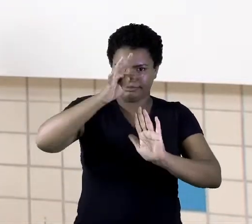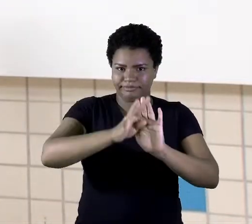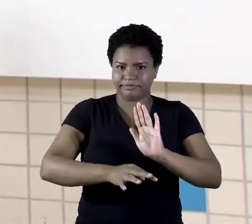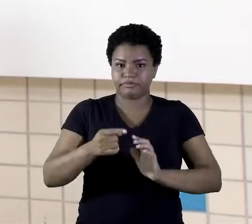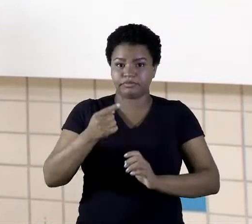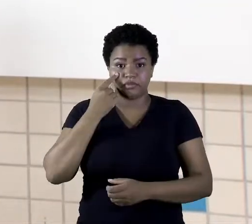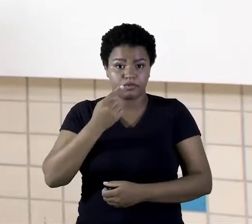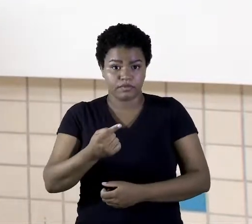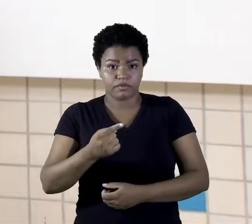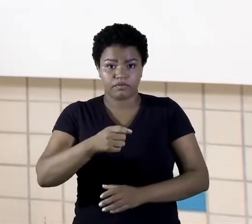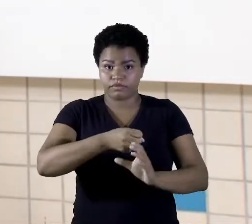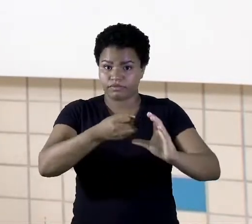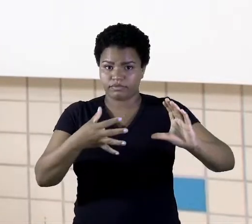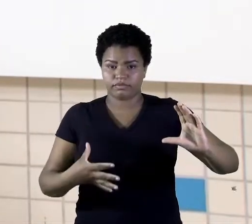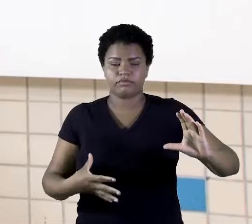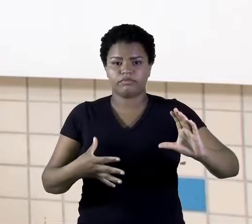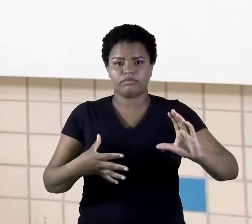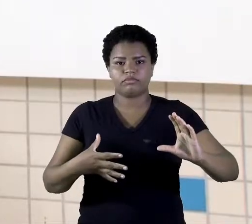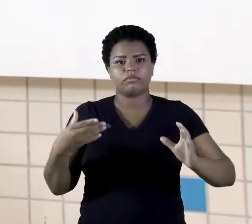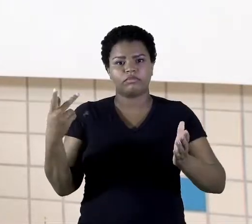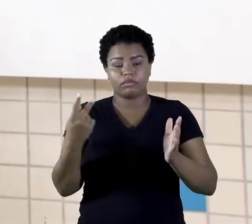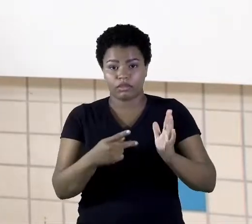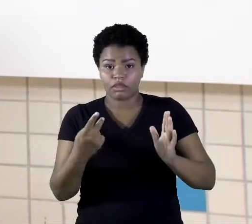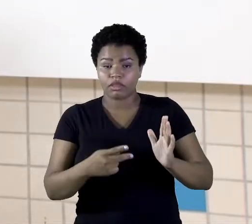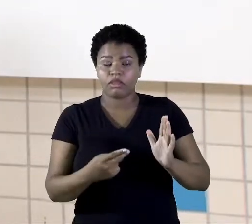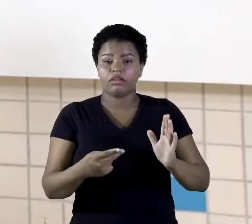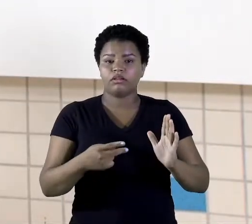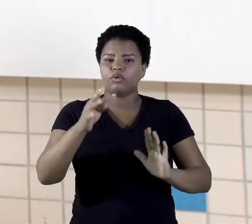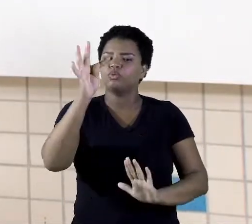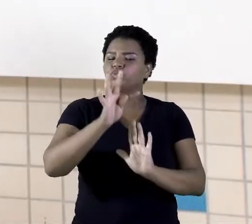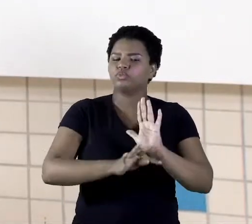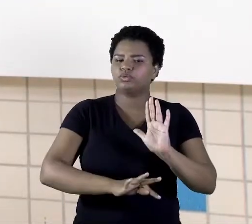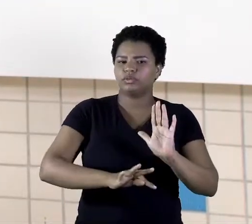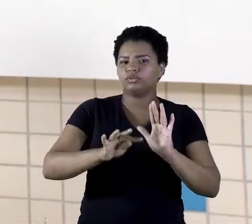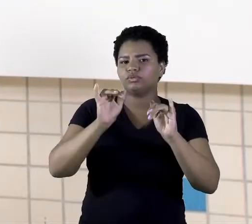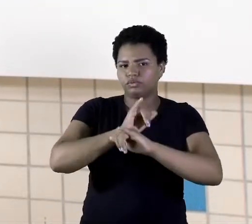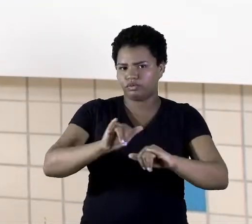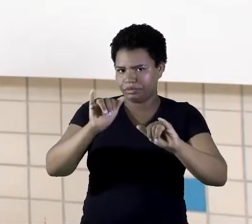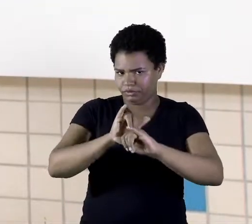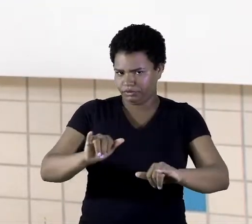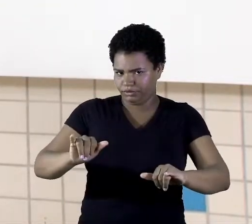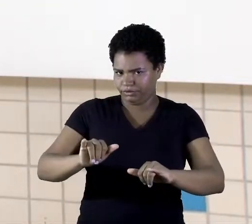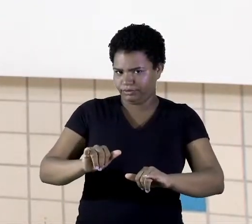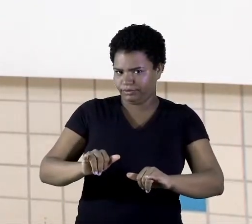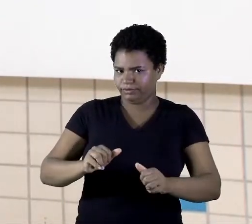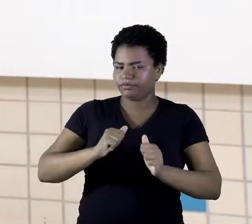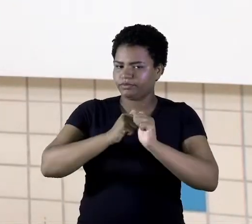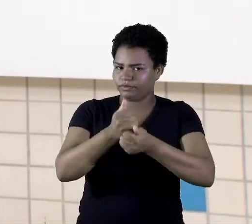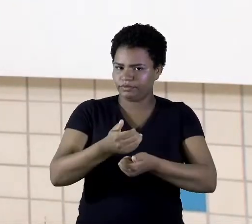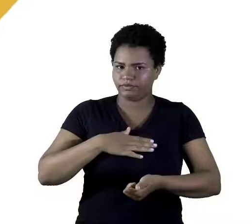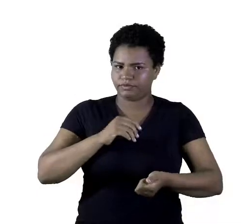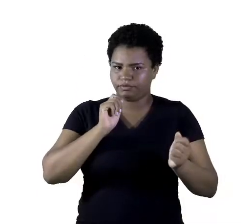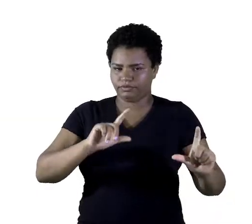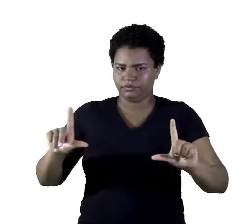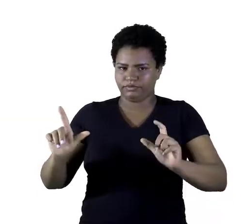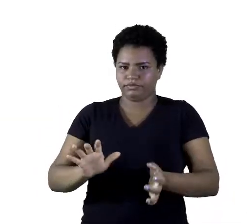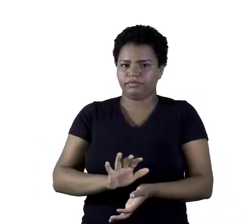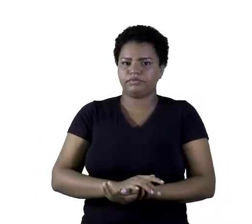vejam a característica dele de um texto informativo. Acompanha comigo aí na tela.